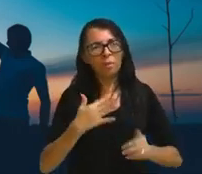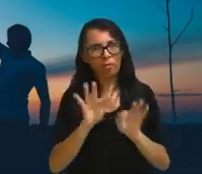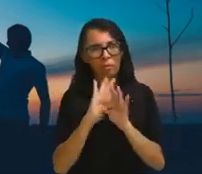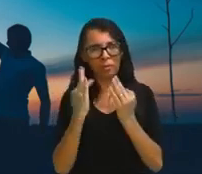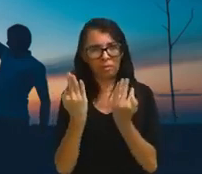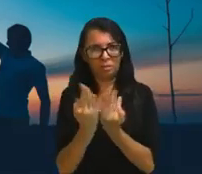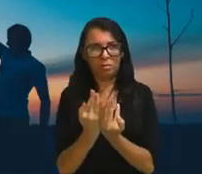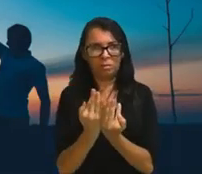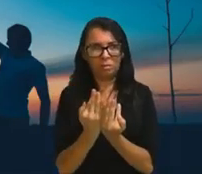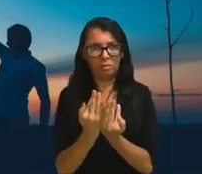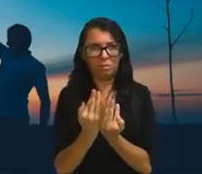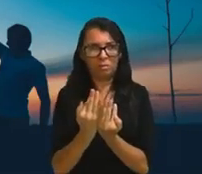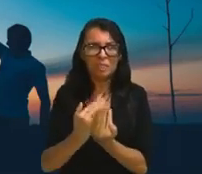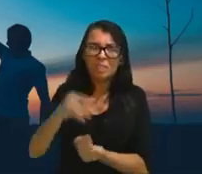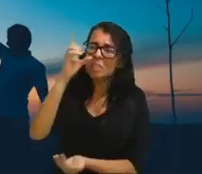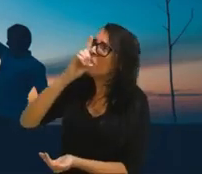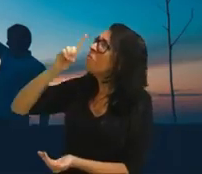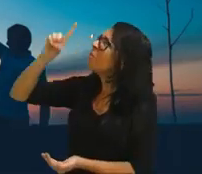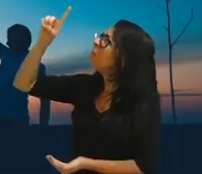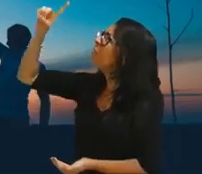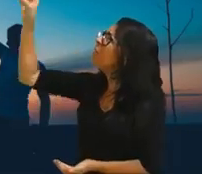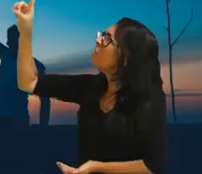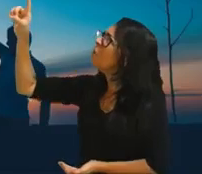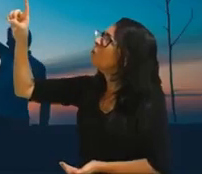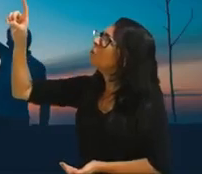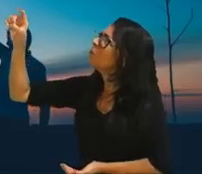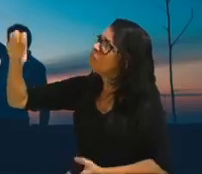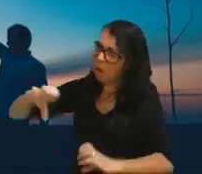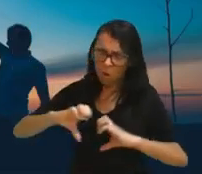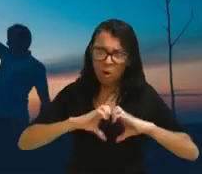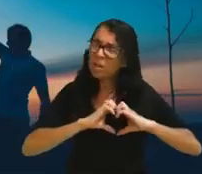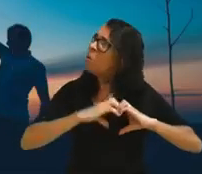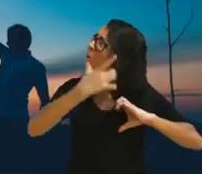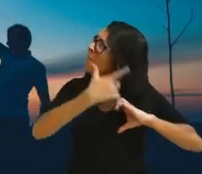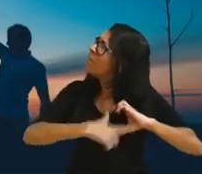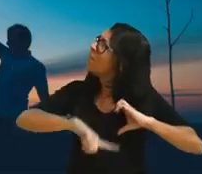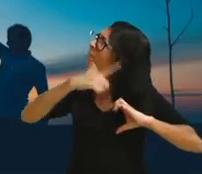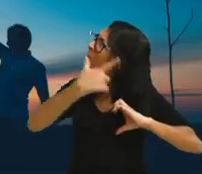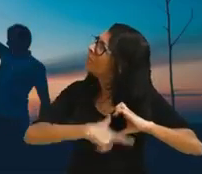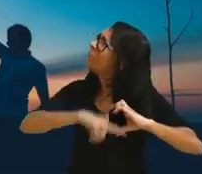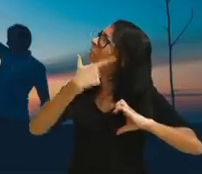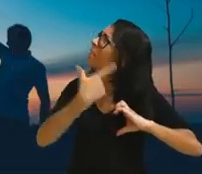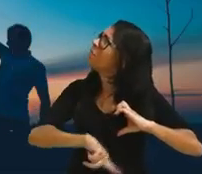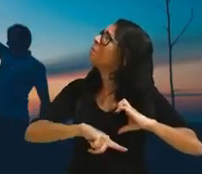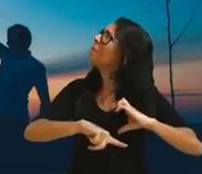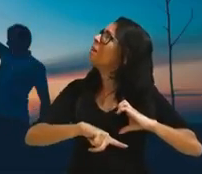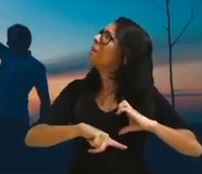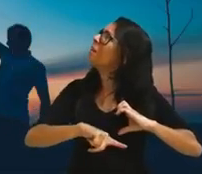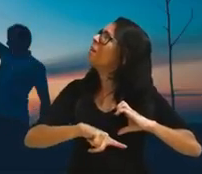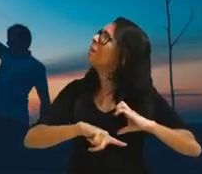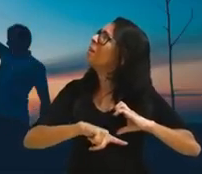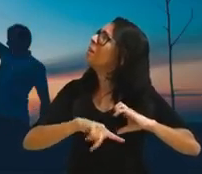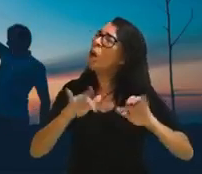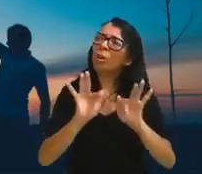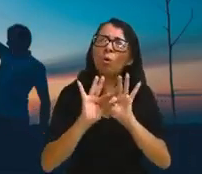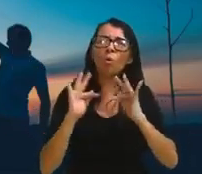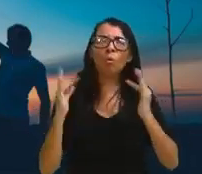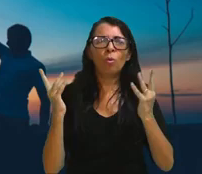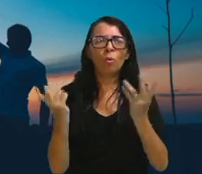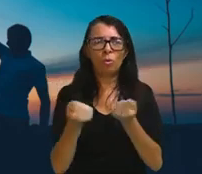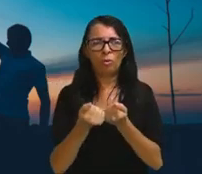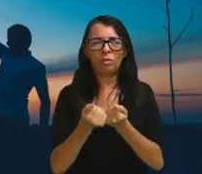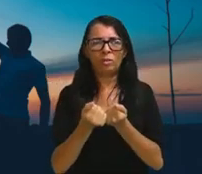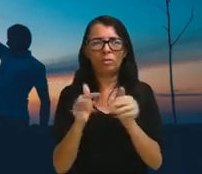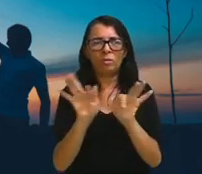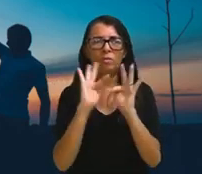lar, nós continuaremos a construir com as nossas próprias mãos. E nós vamos colocar nossas ideologias, os nossos gostos,